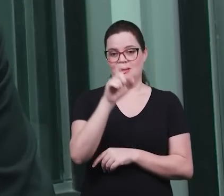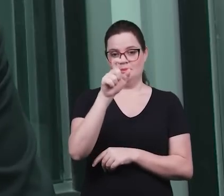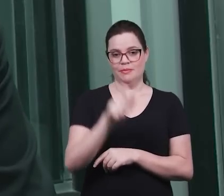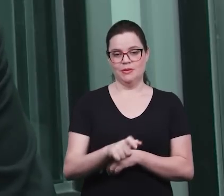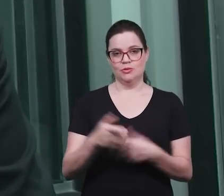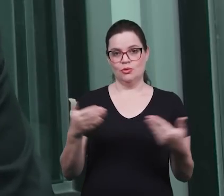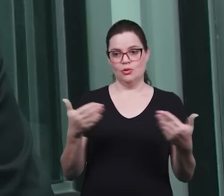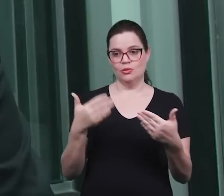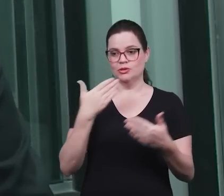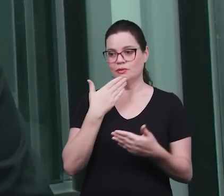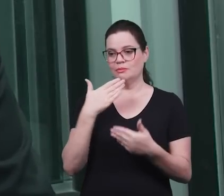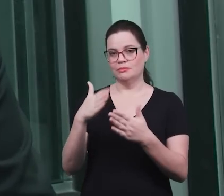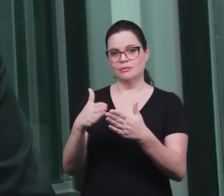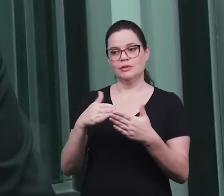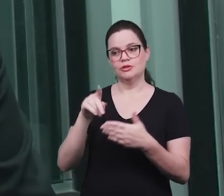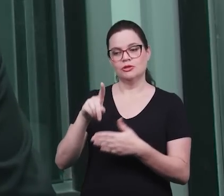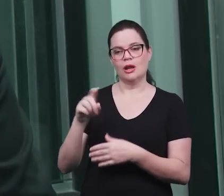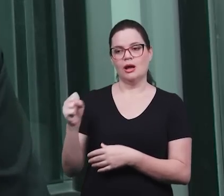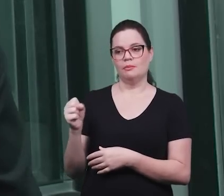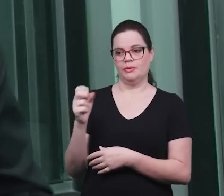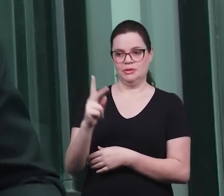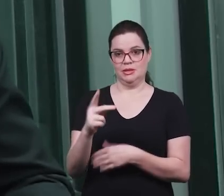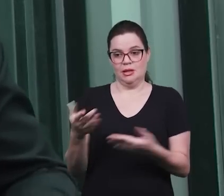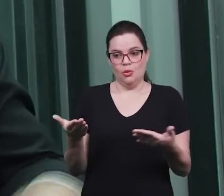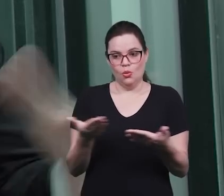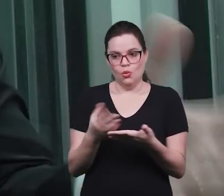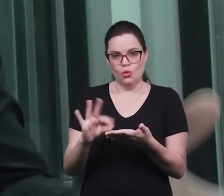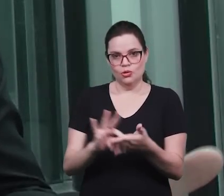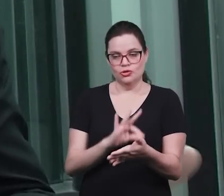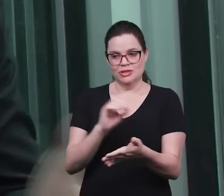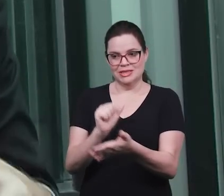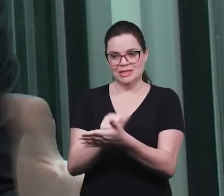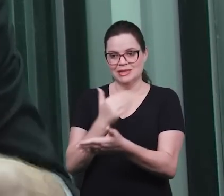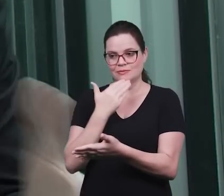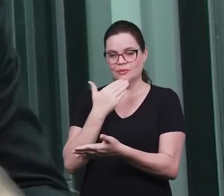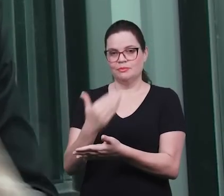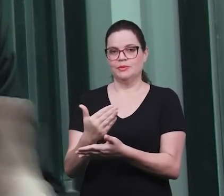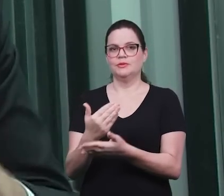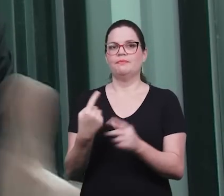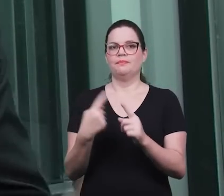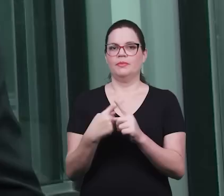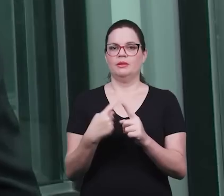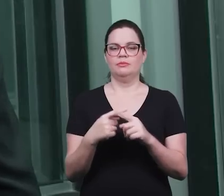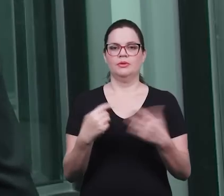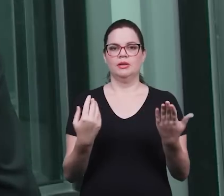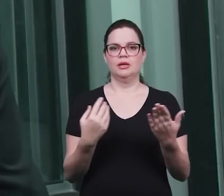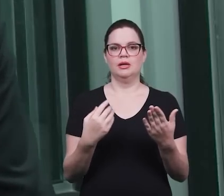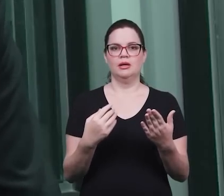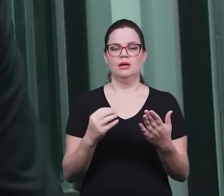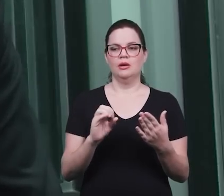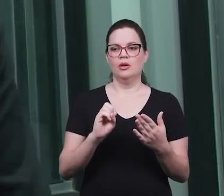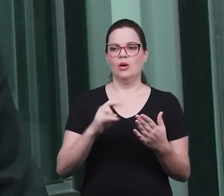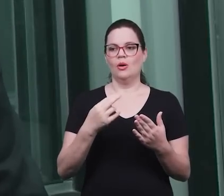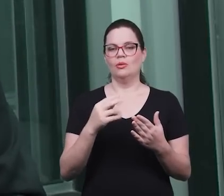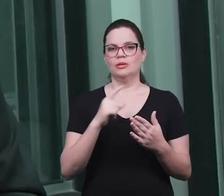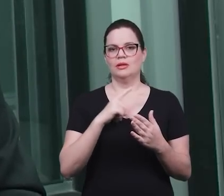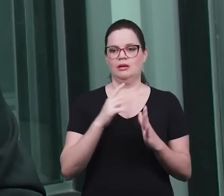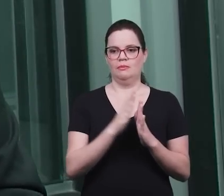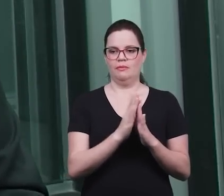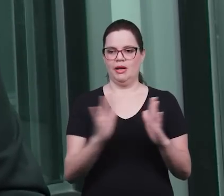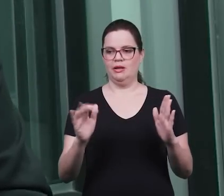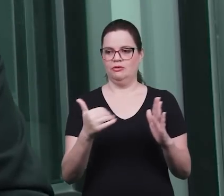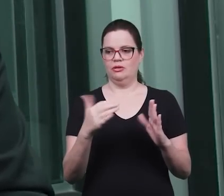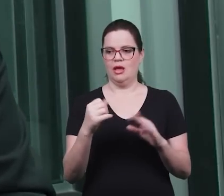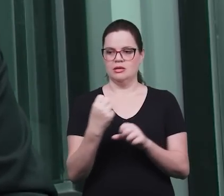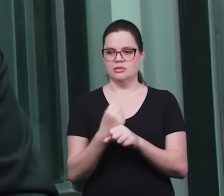está requerendo a sua aposentadoria, ou que requereu nos últimos 10 anos, que é o tempo que você pode questionar, né, a sua